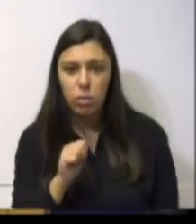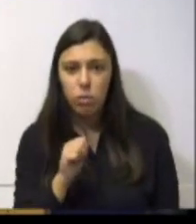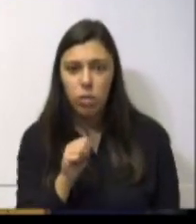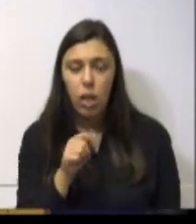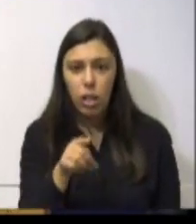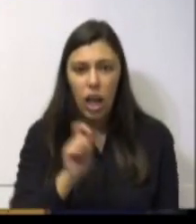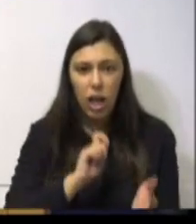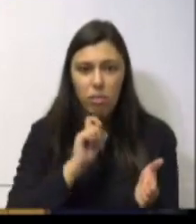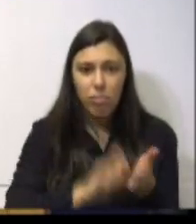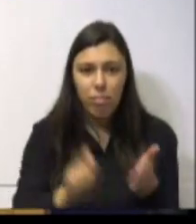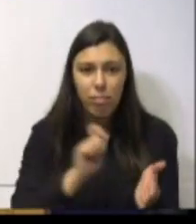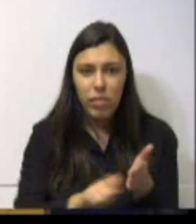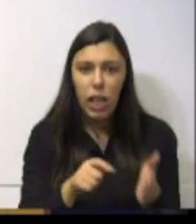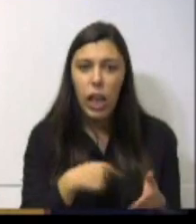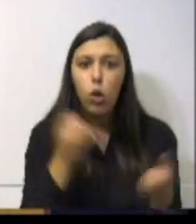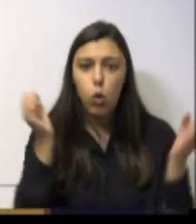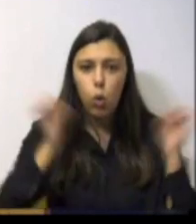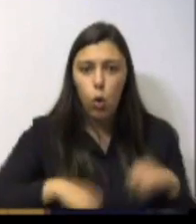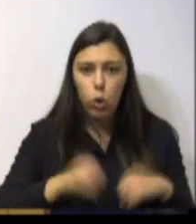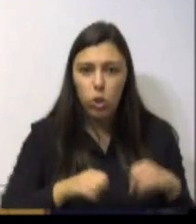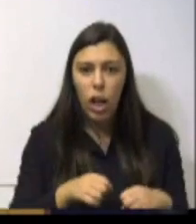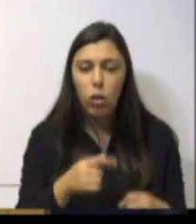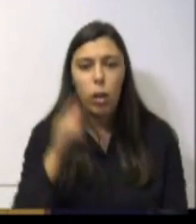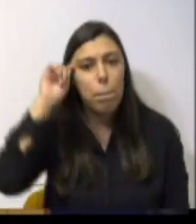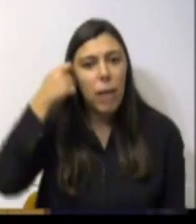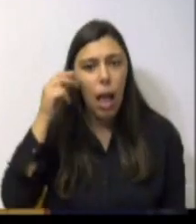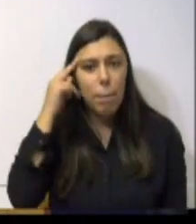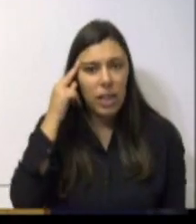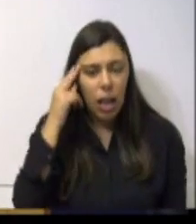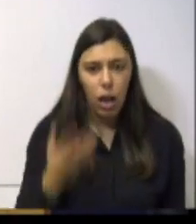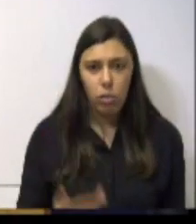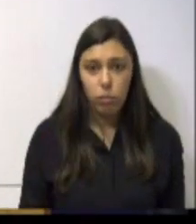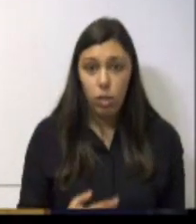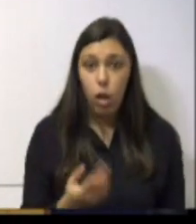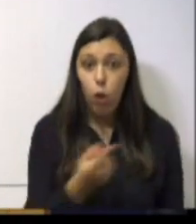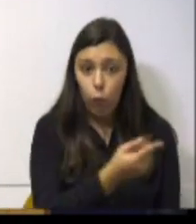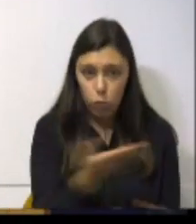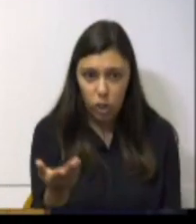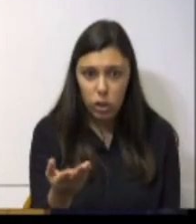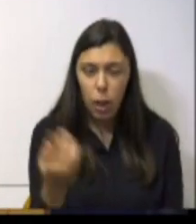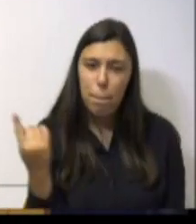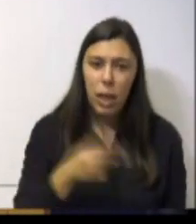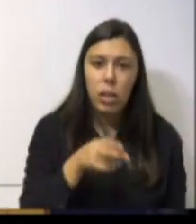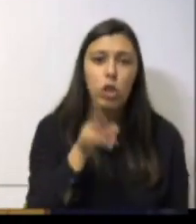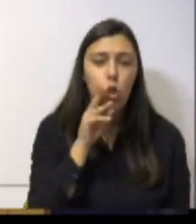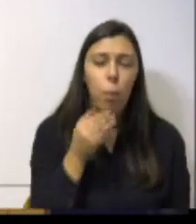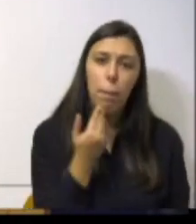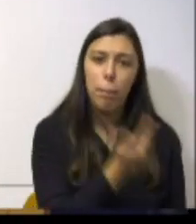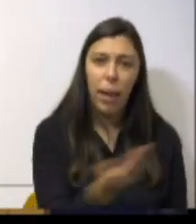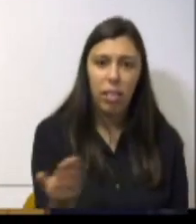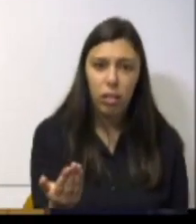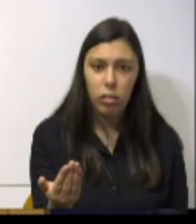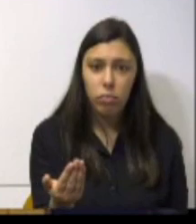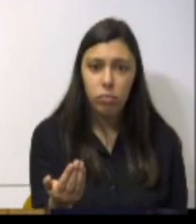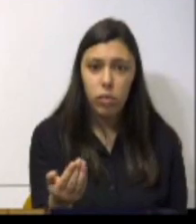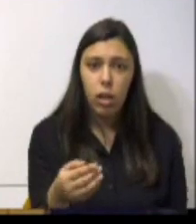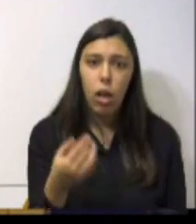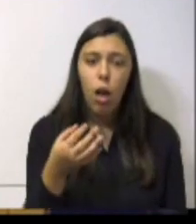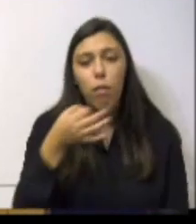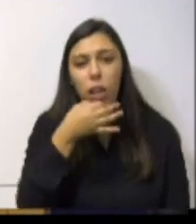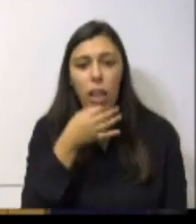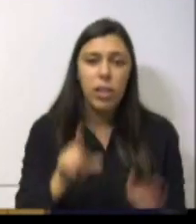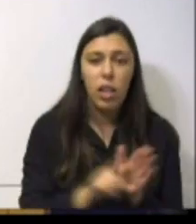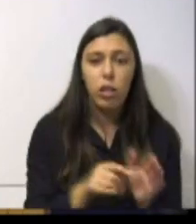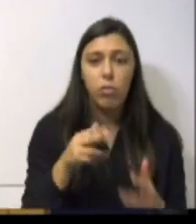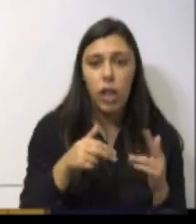escreveram por baixo e chegaram a esse acordo que prejudicam a Madeira. Vossas Excelências têm que pedir desculpas, sim, em relação à Lei de Finanças aos